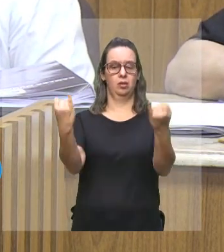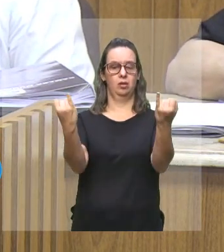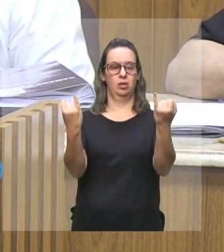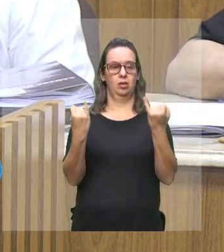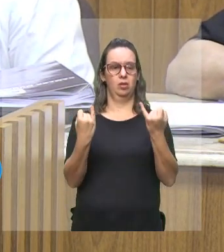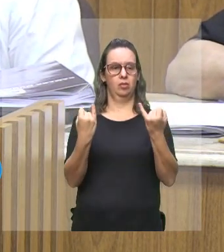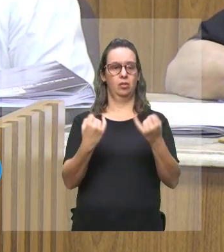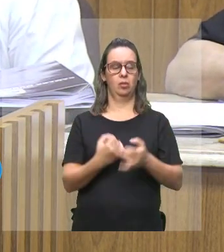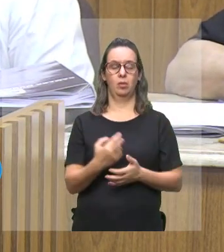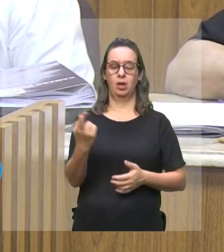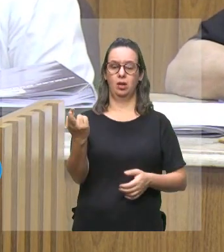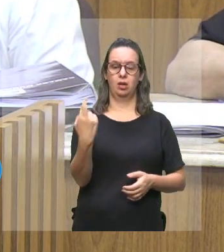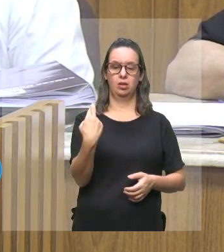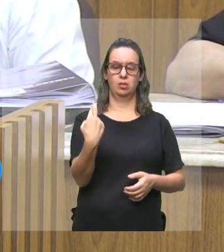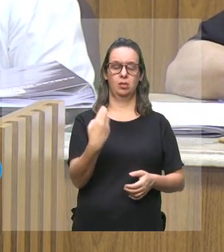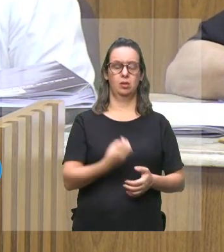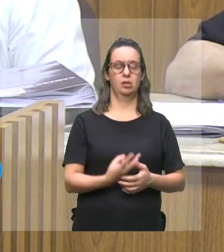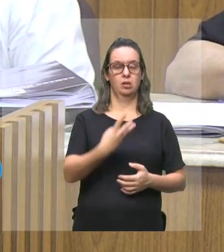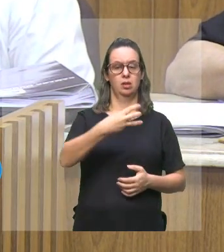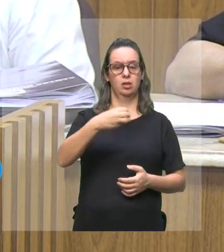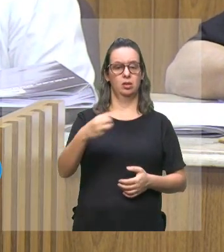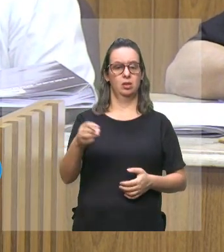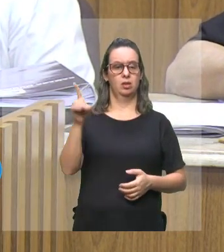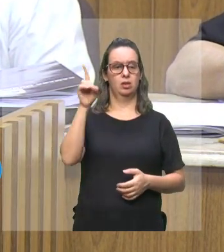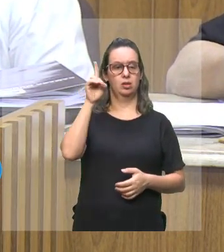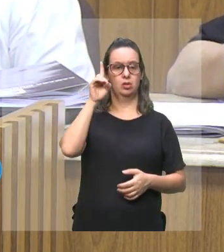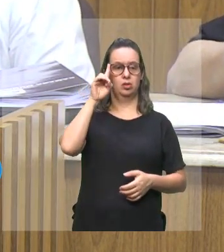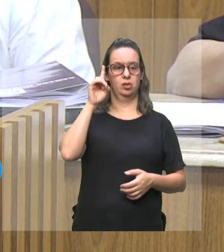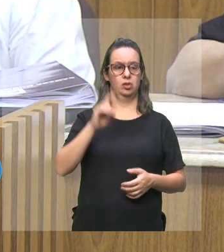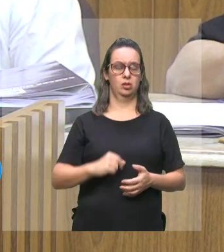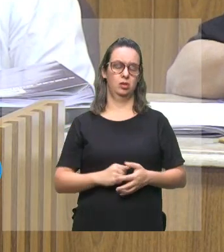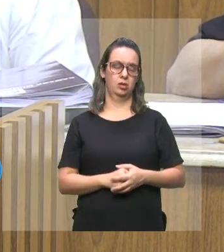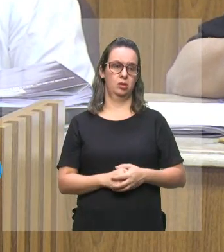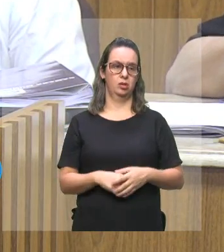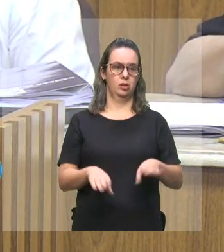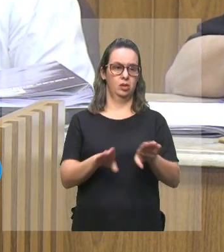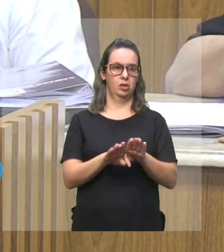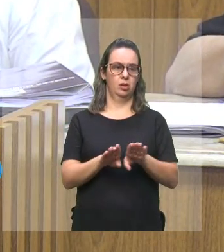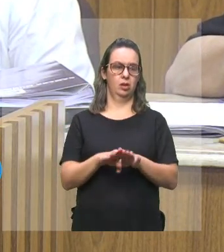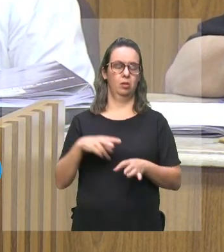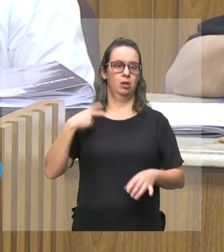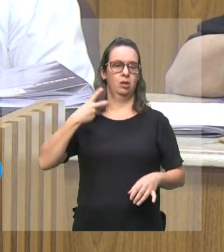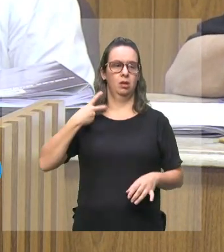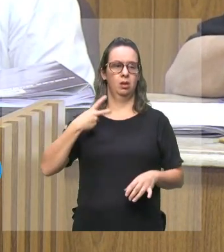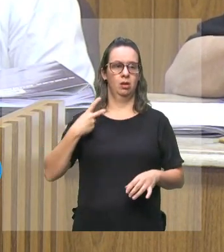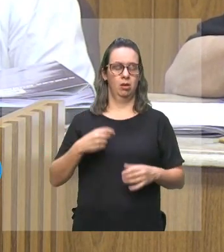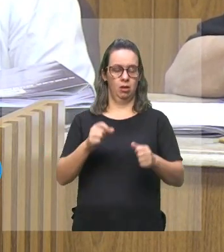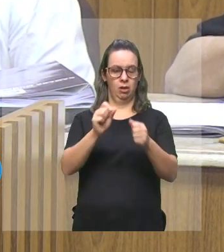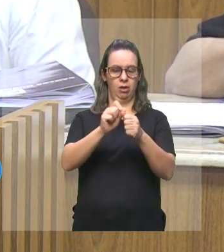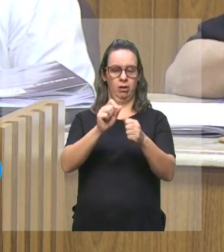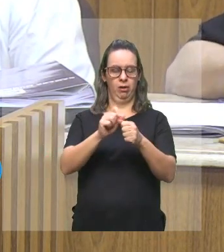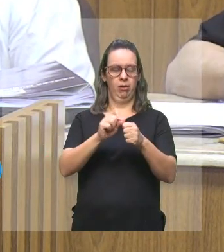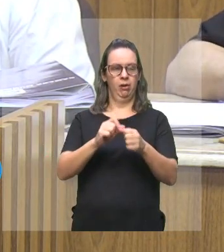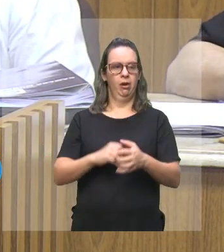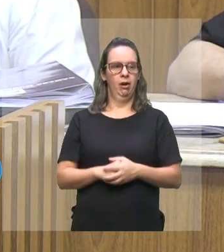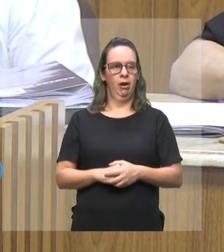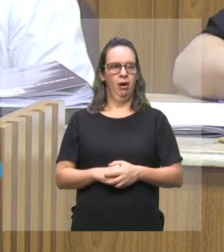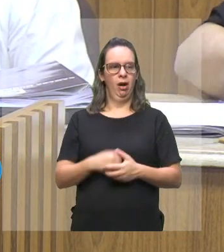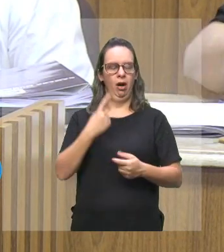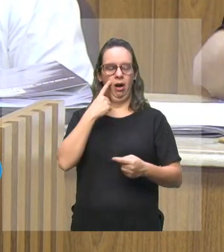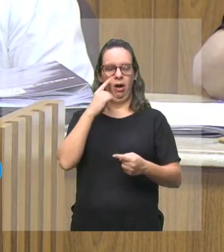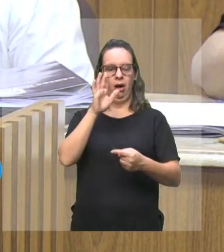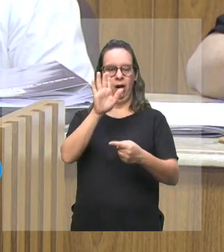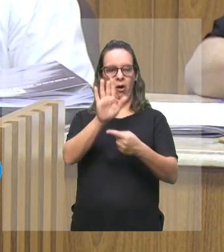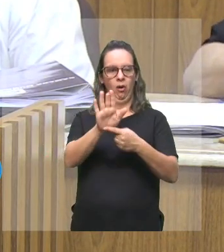30 dias essa solicitação. Também compete ao vereador realizar o chamado controle externo